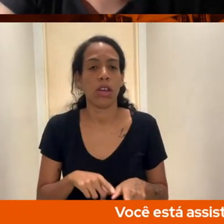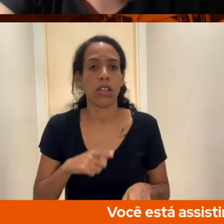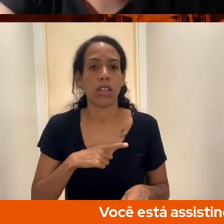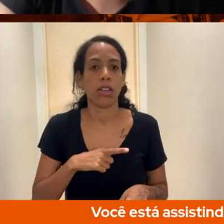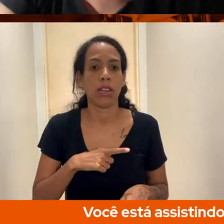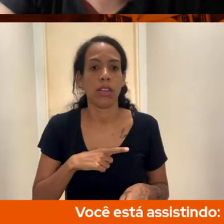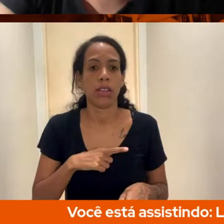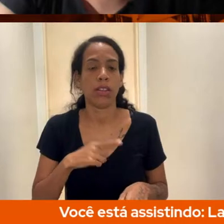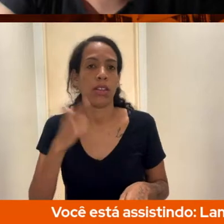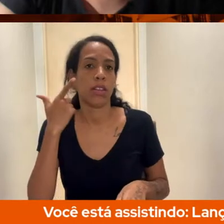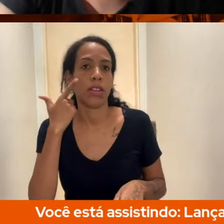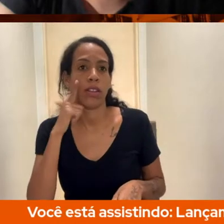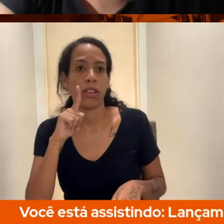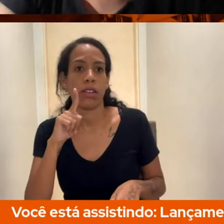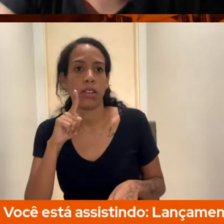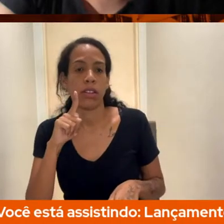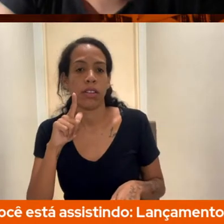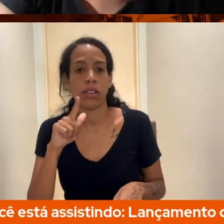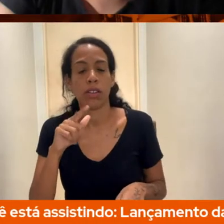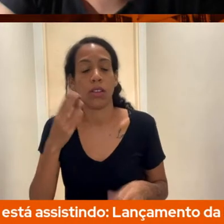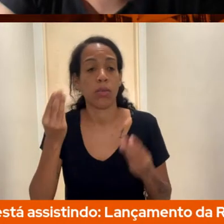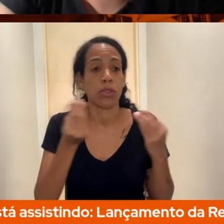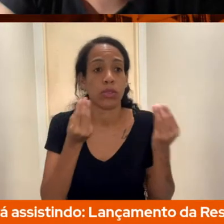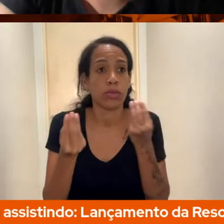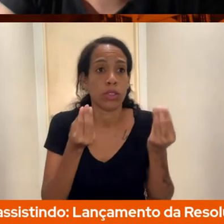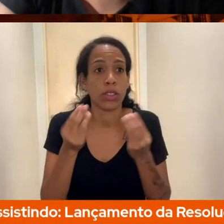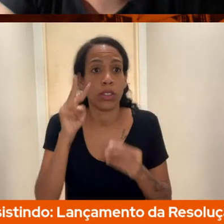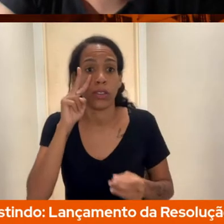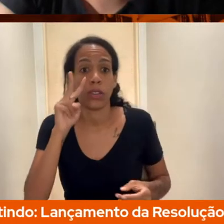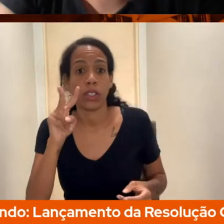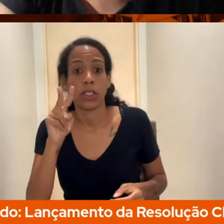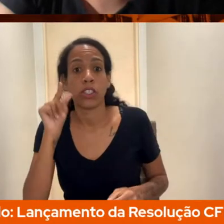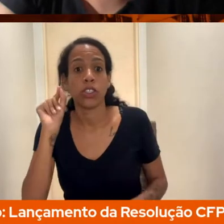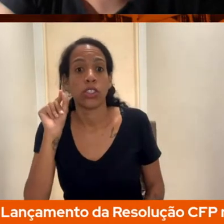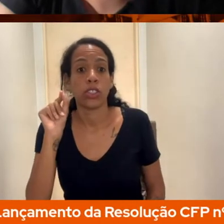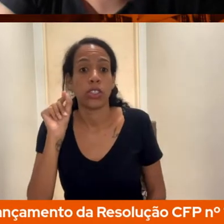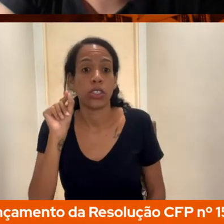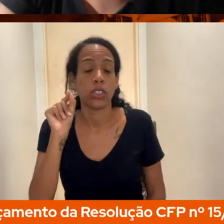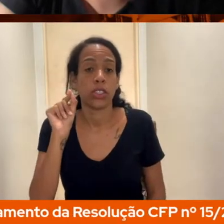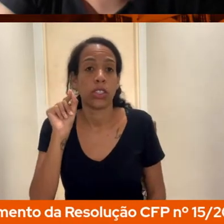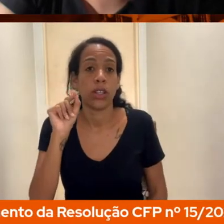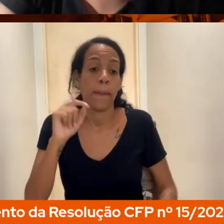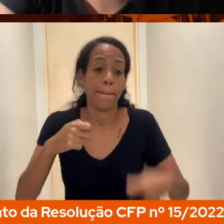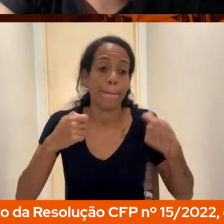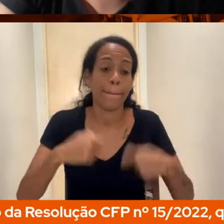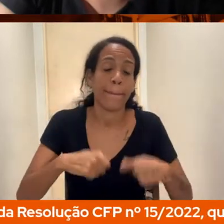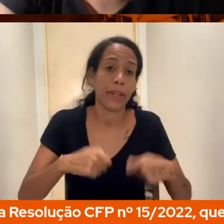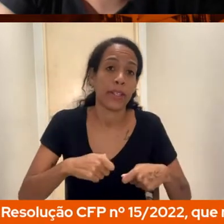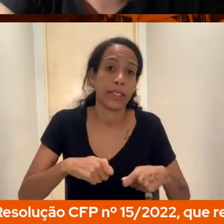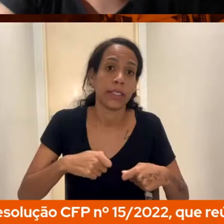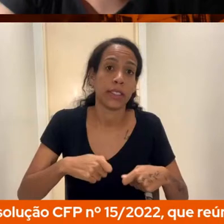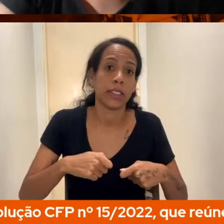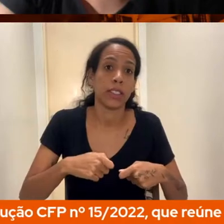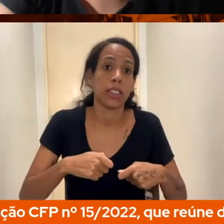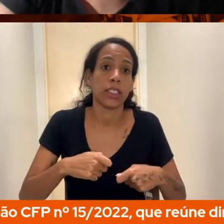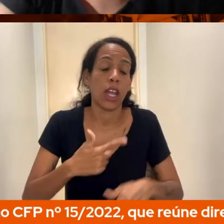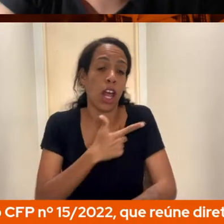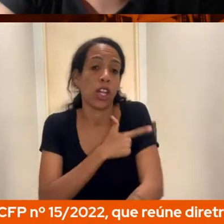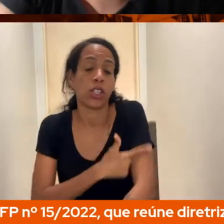com muitas noções e perspectivas de que quem precisa ser socioeducado,